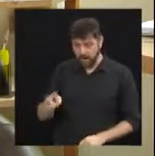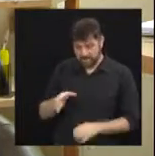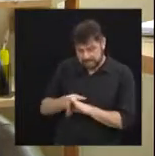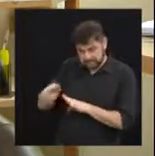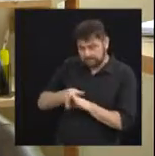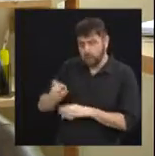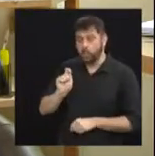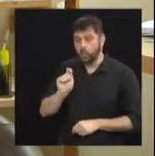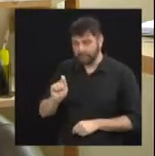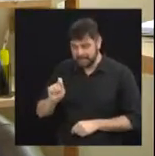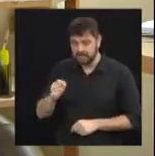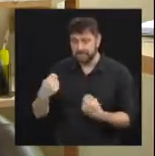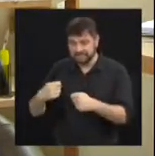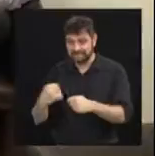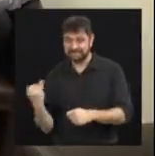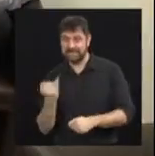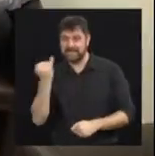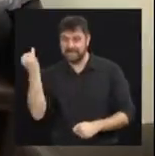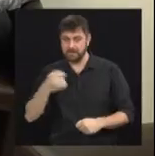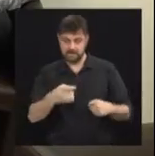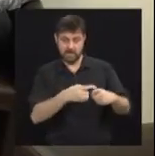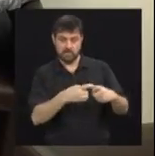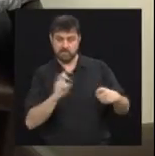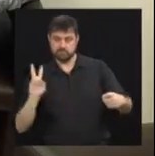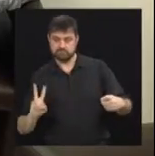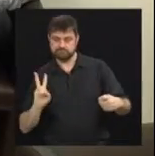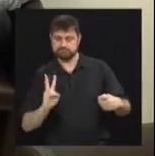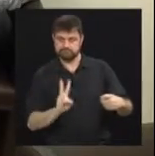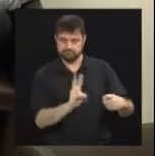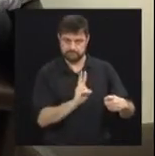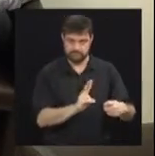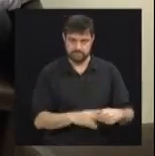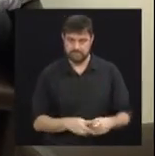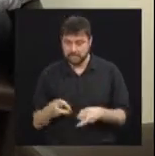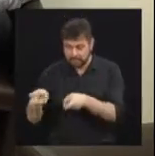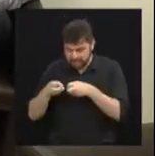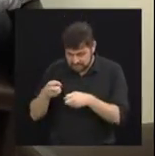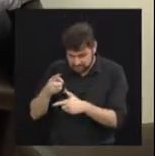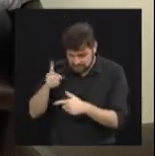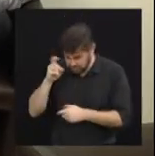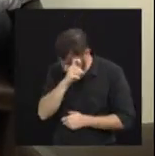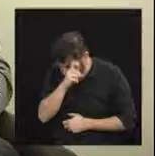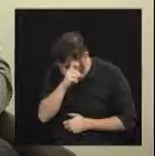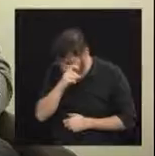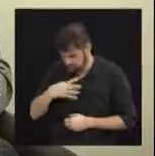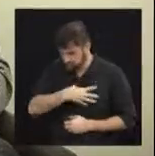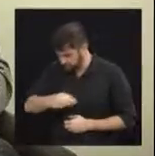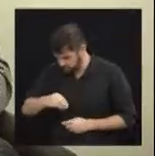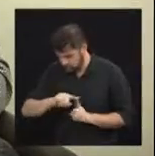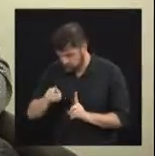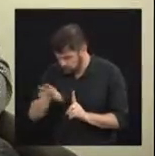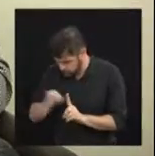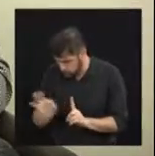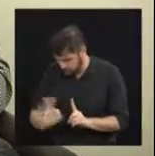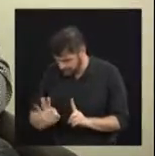que é importante procurar o especialista assim que o diagnóstico é feito, assim que a dificuldade é encontrada. No caso